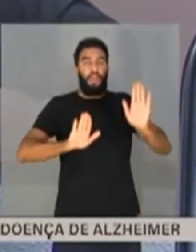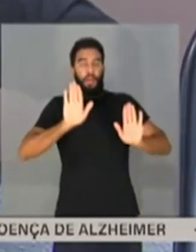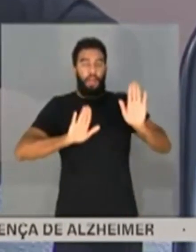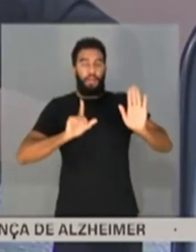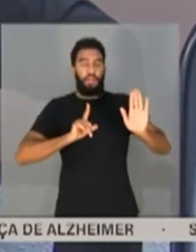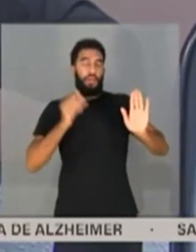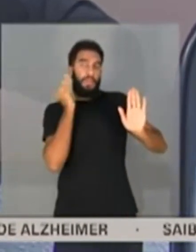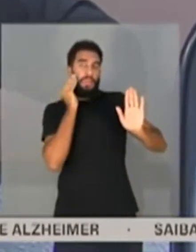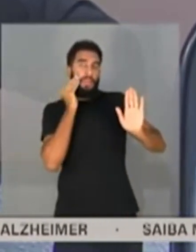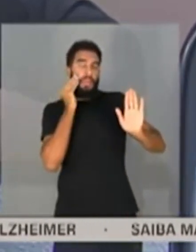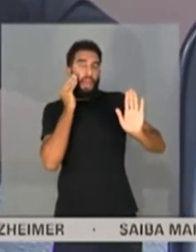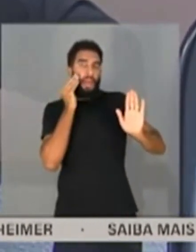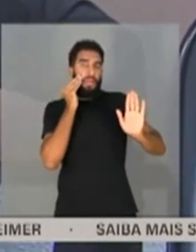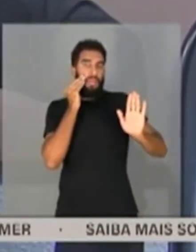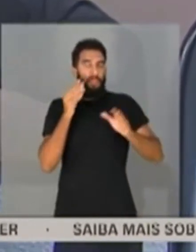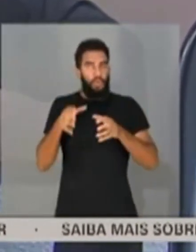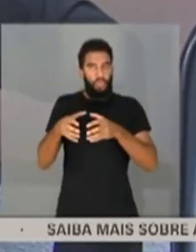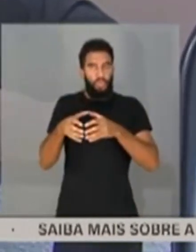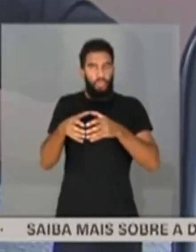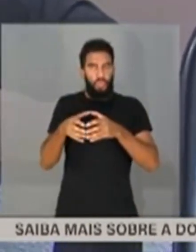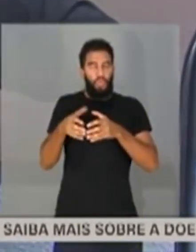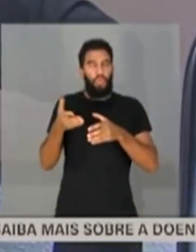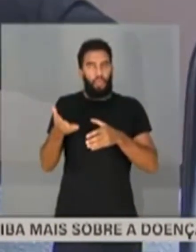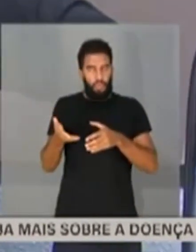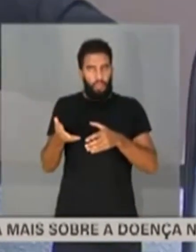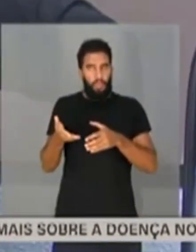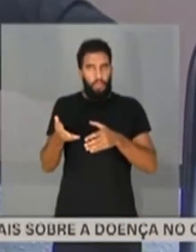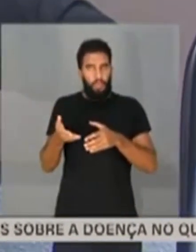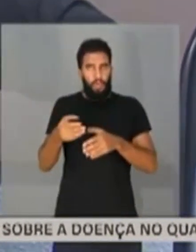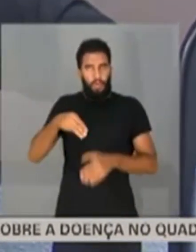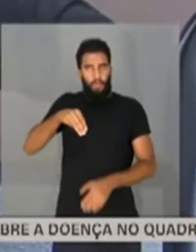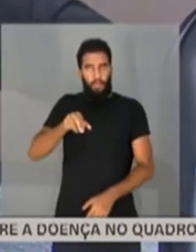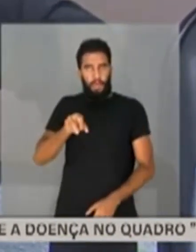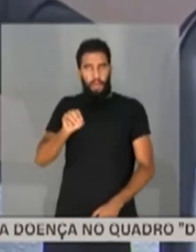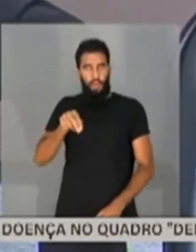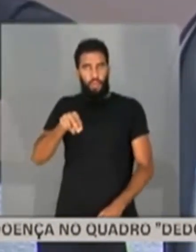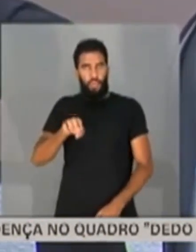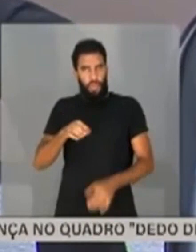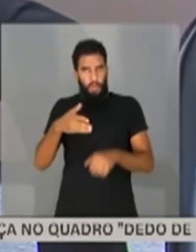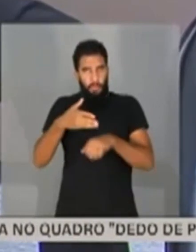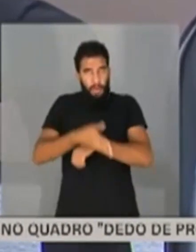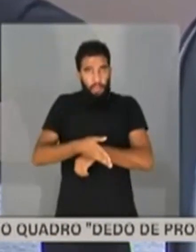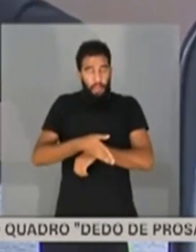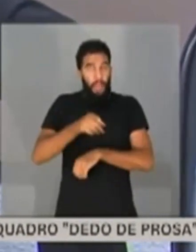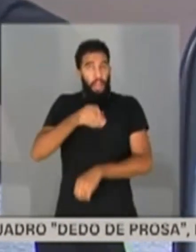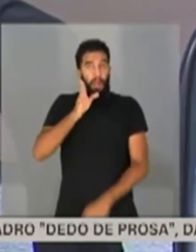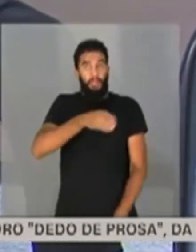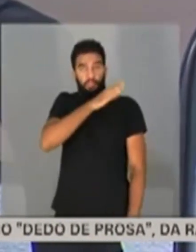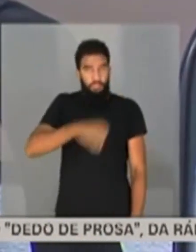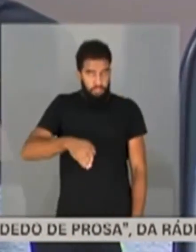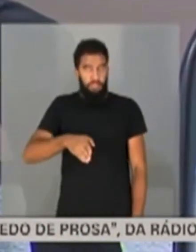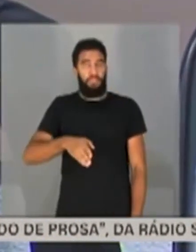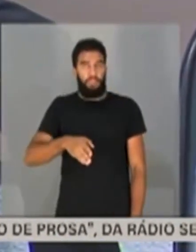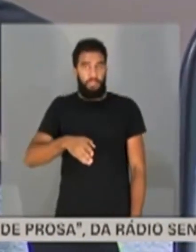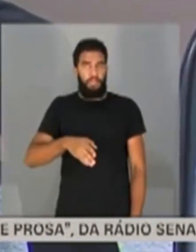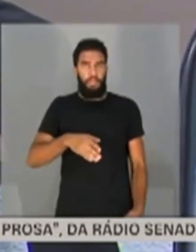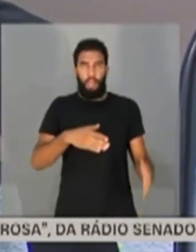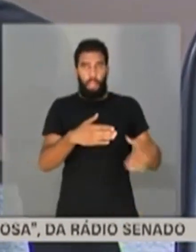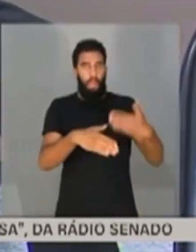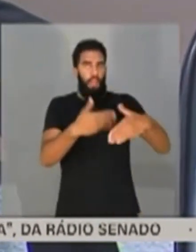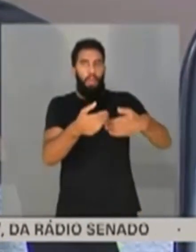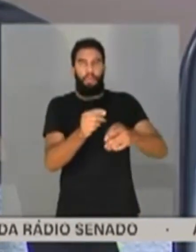a tentativa de interferência pelo grupo que Marconi Albernaz fazia parte foi cancelada, não tendo sido